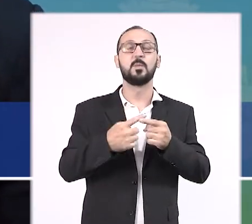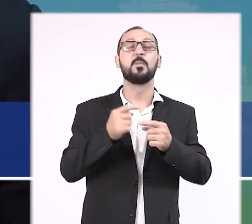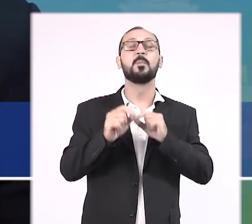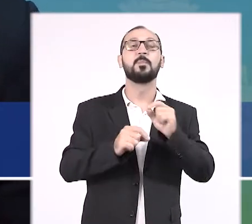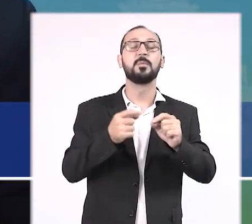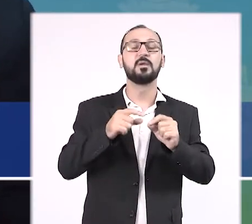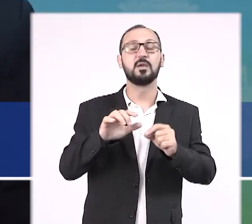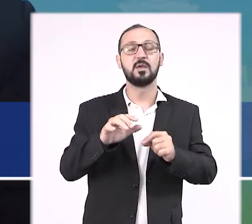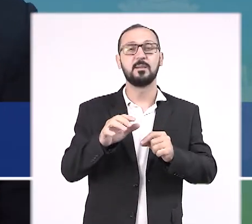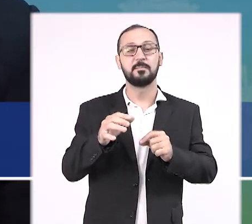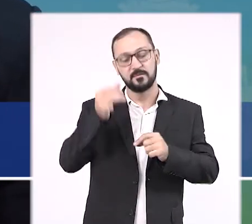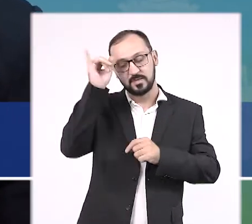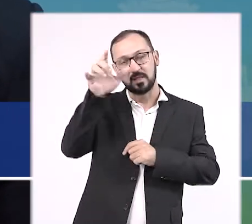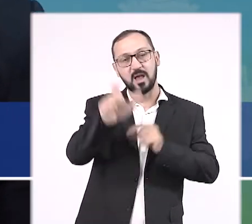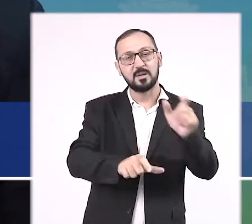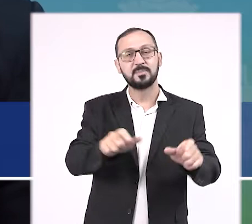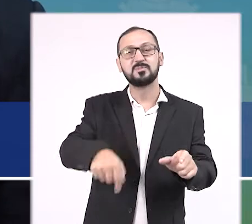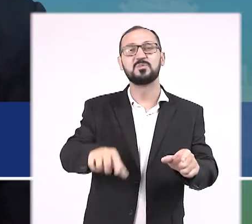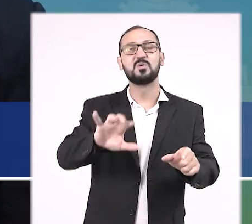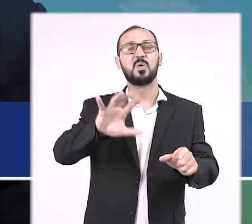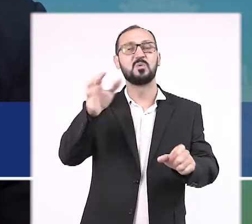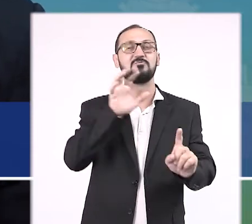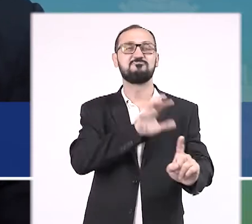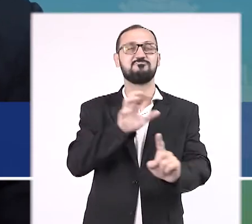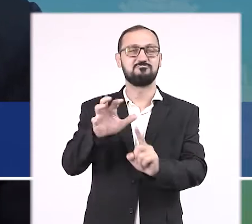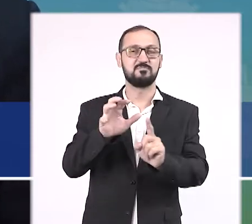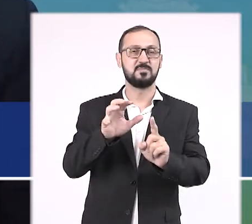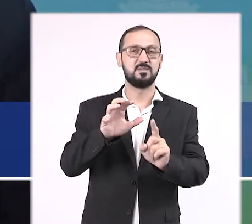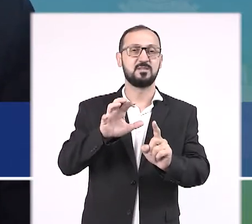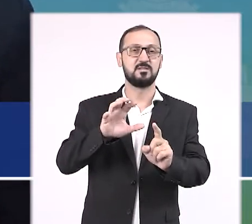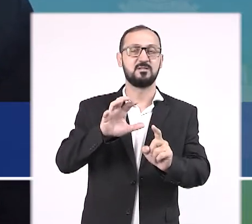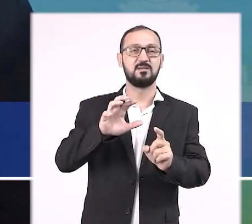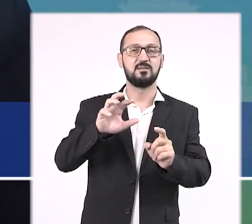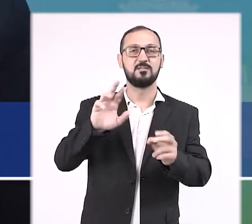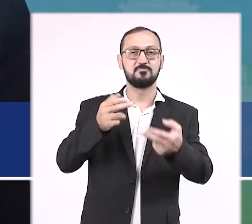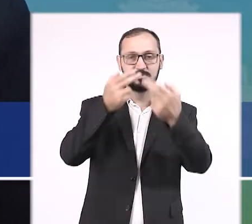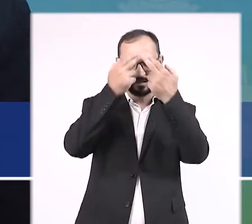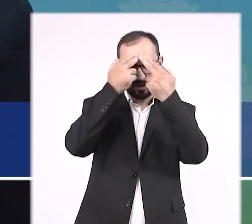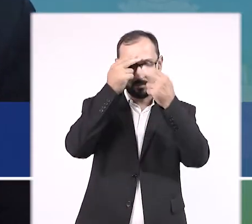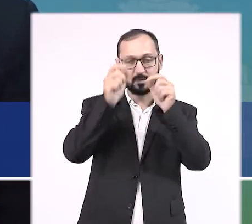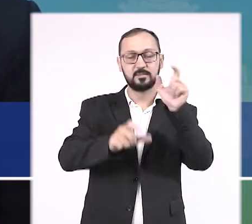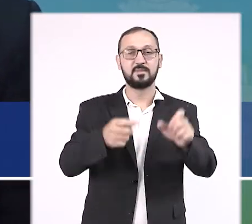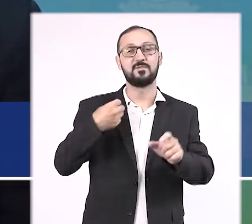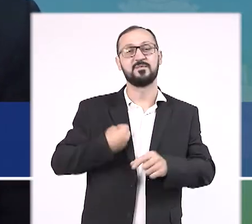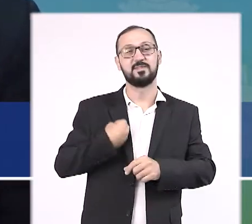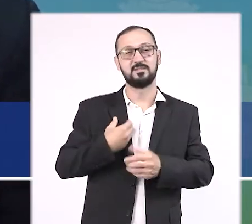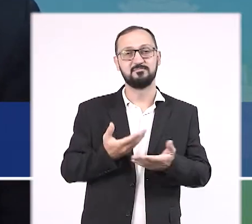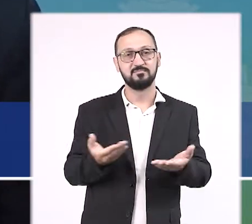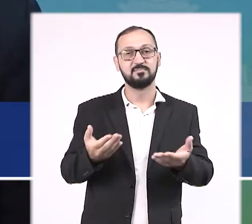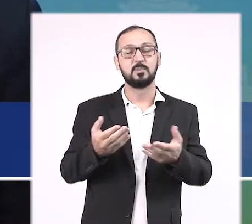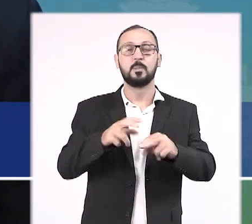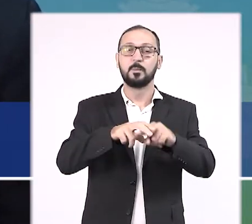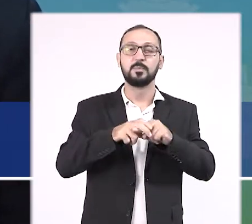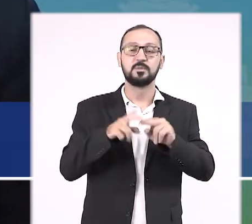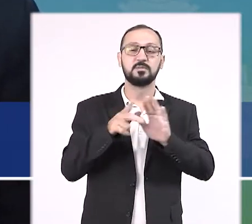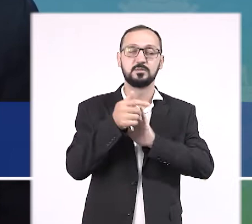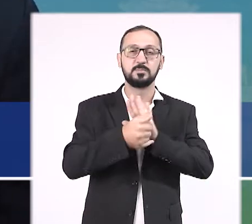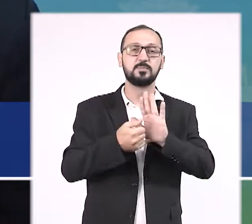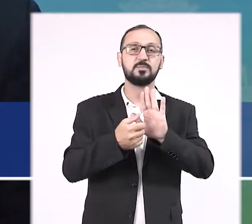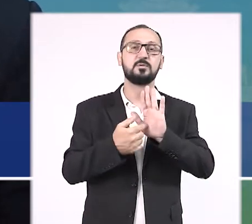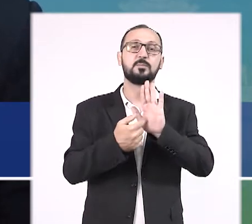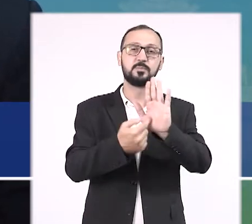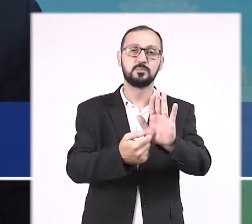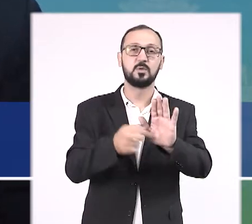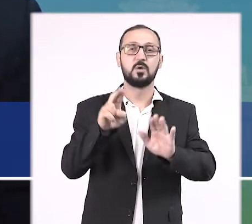venham a cair realmente nesse estado e acaba causando esse transtorno na vida dessas pessoas. Então, por isso nós